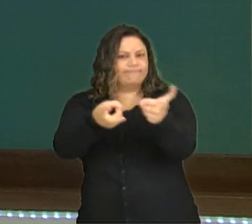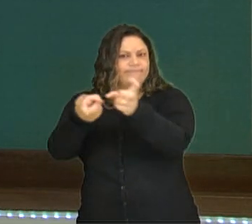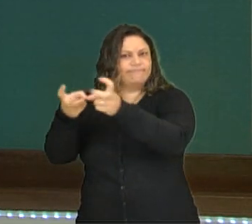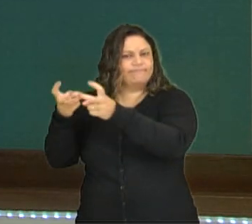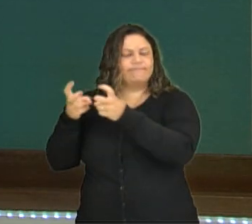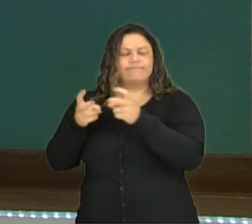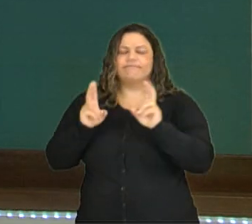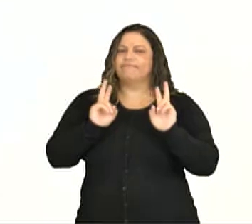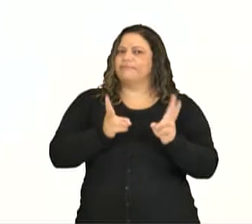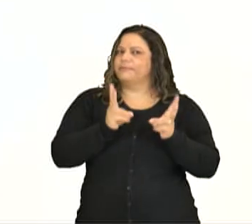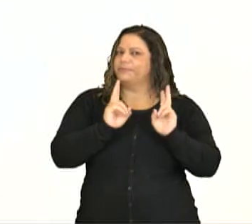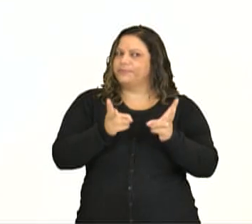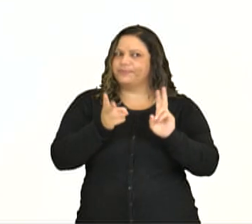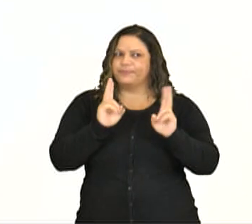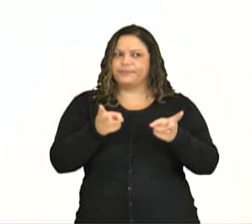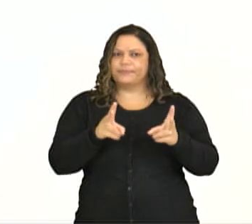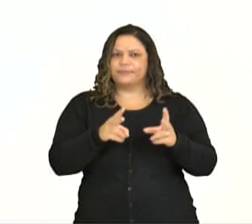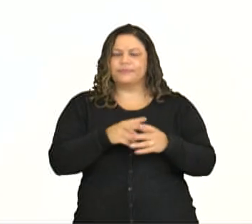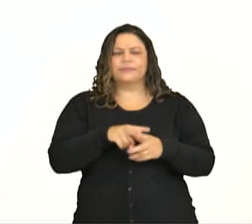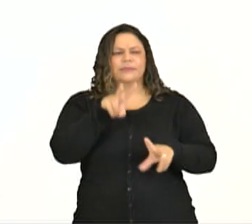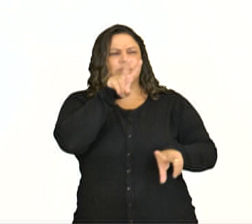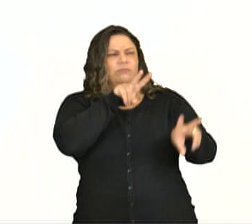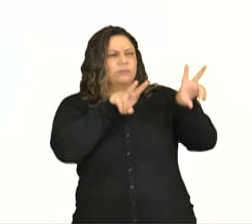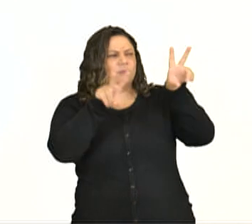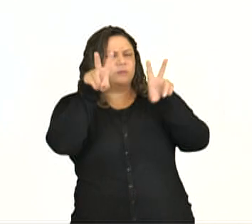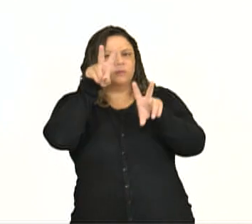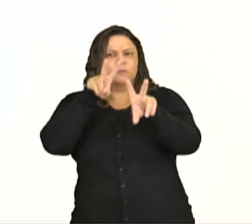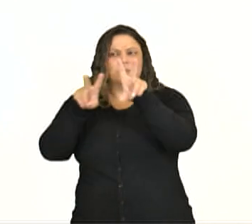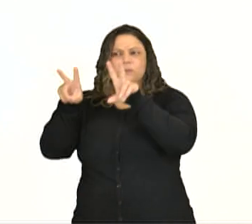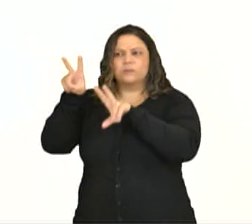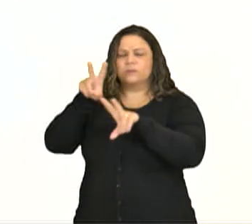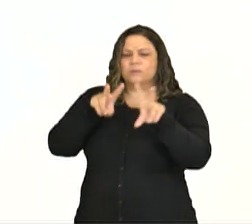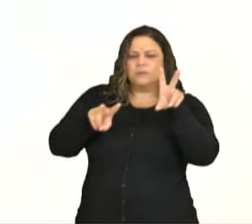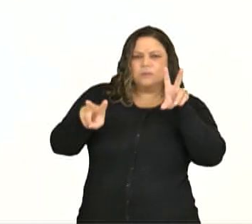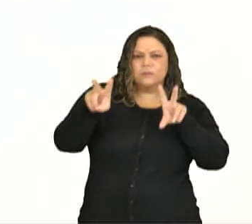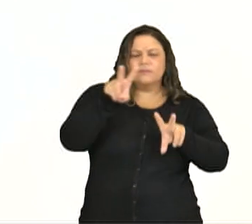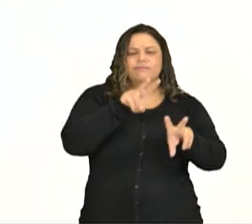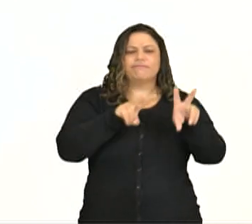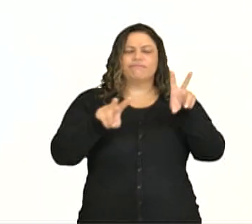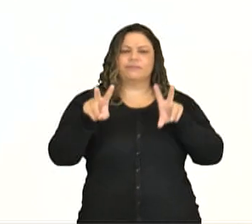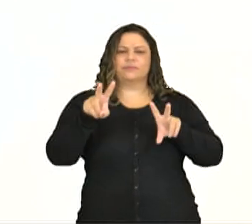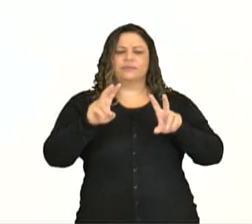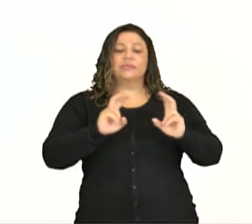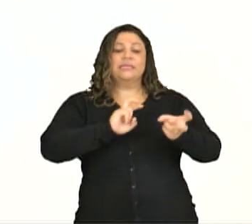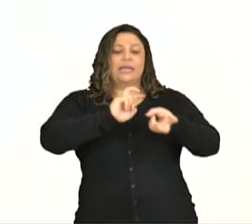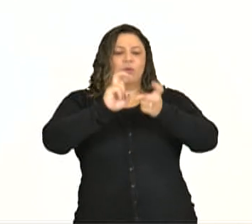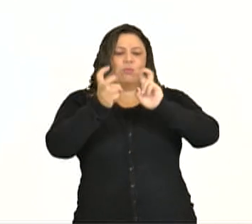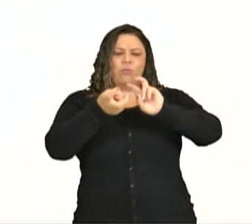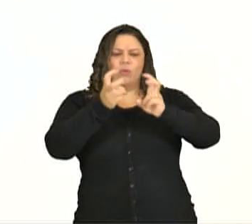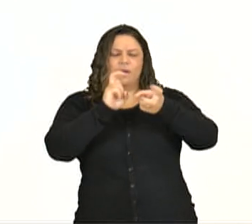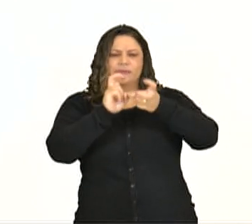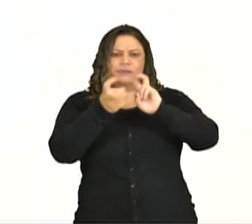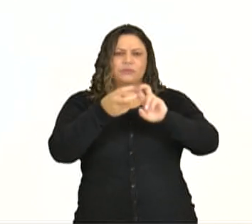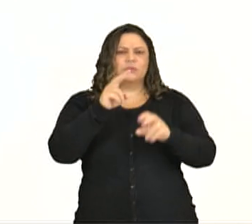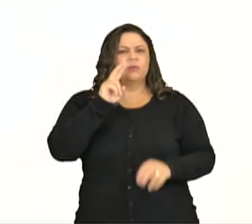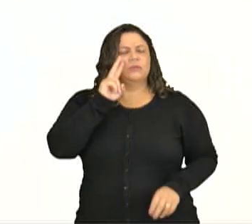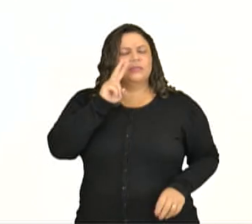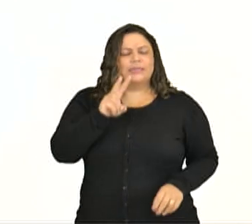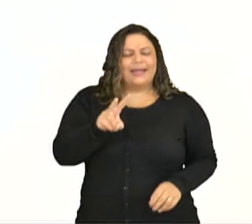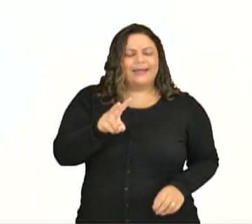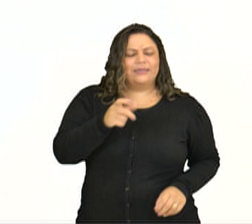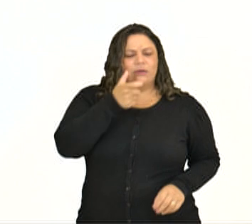tempo todo. Não perder de vista o movimento dos seus parceiros. Então, quando você está jogando a capoeira, então tem